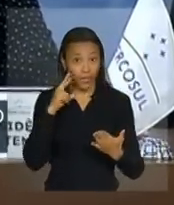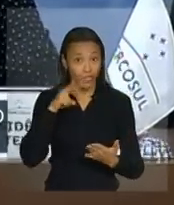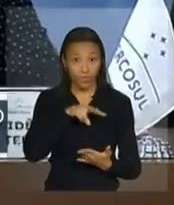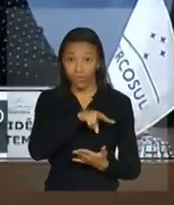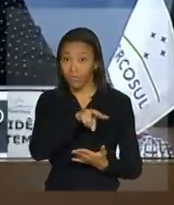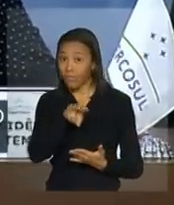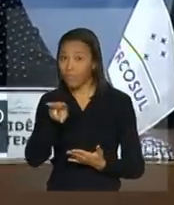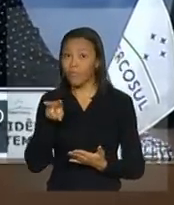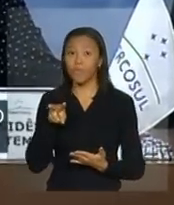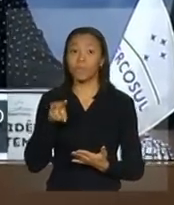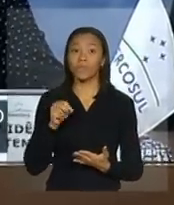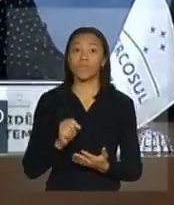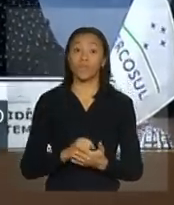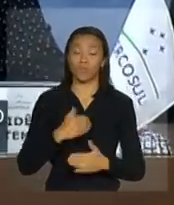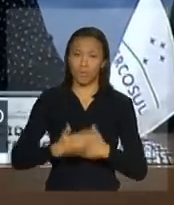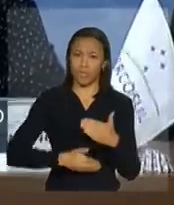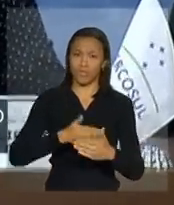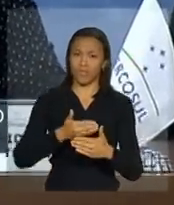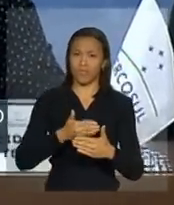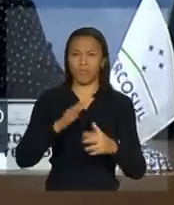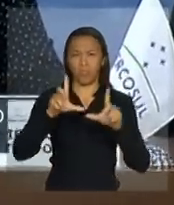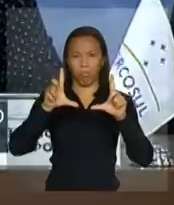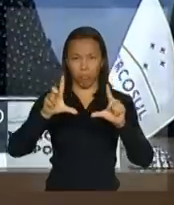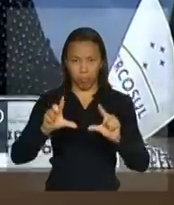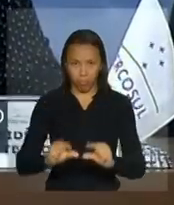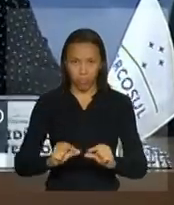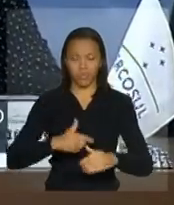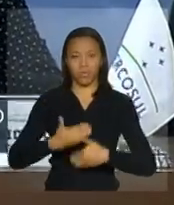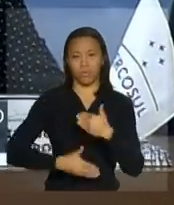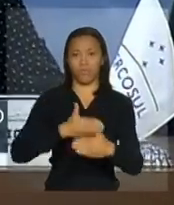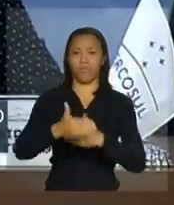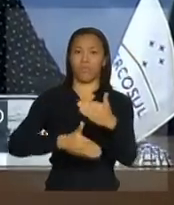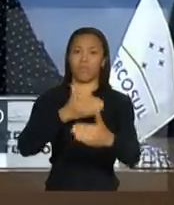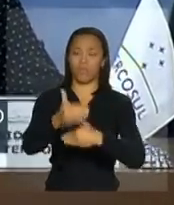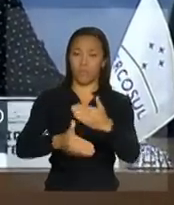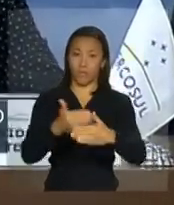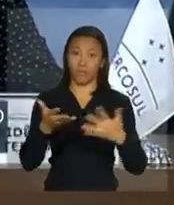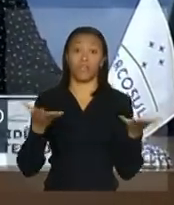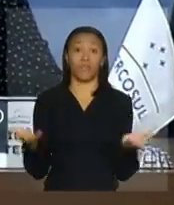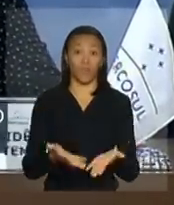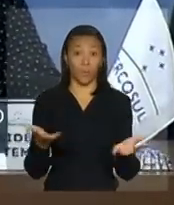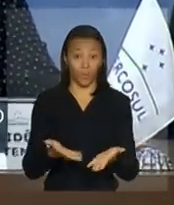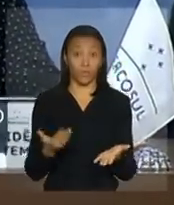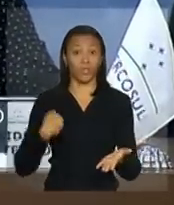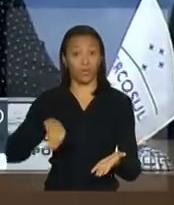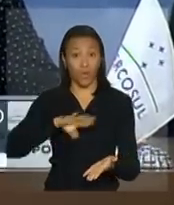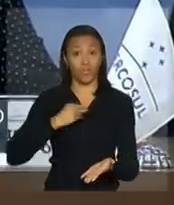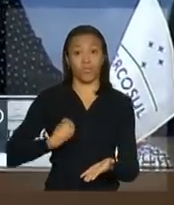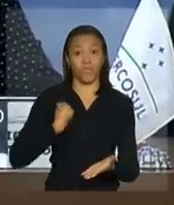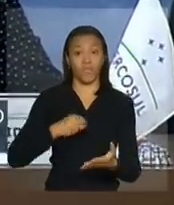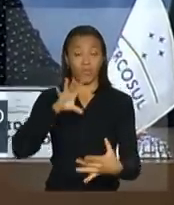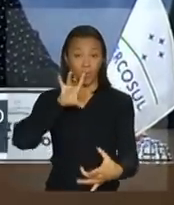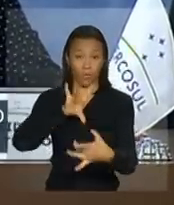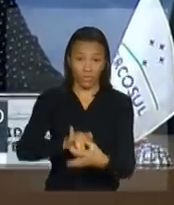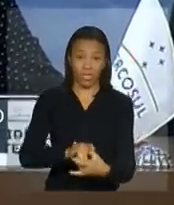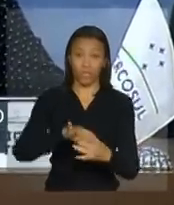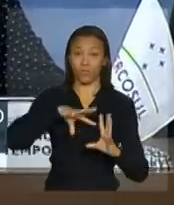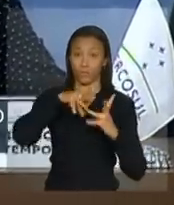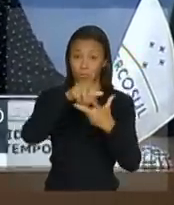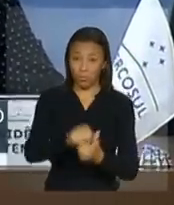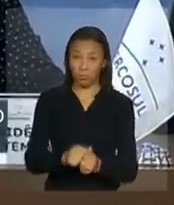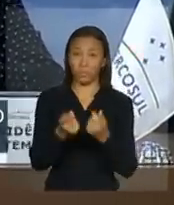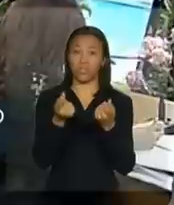crescimentos, do baixo crescimento e até do momento recessivo vivido pela economia